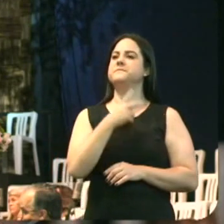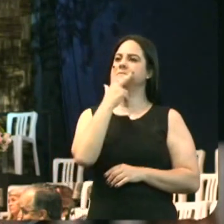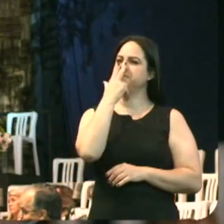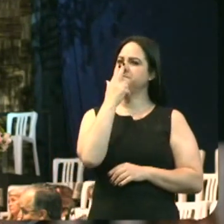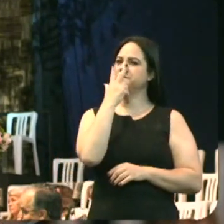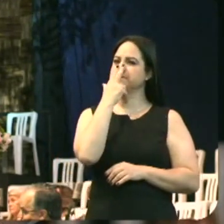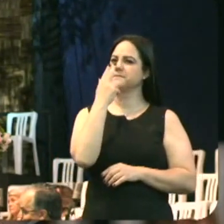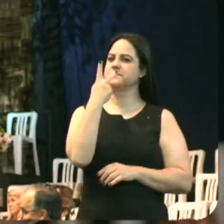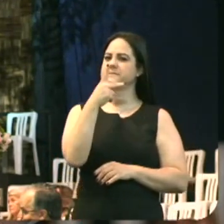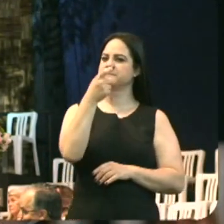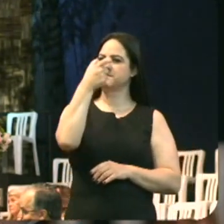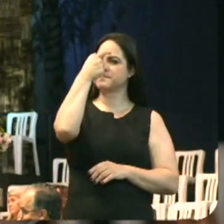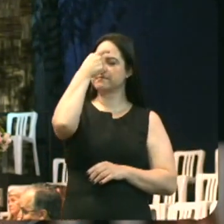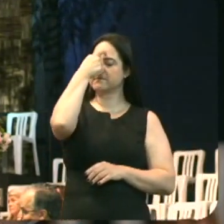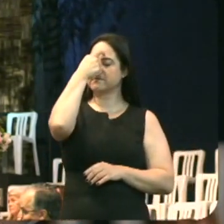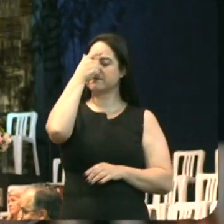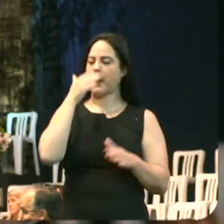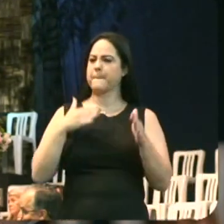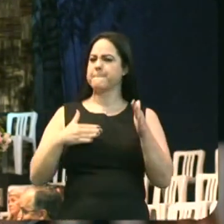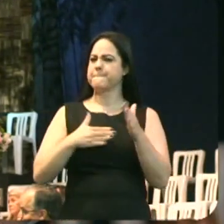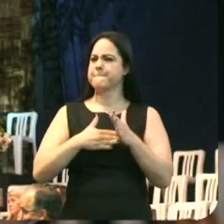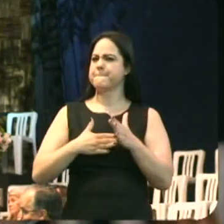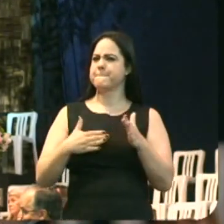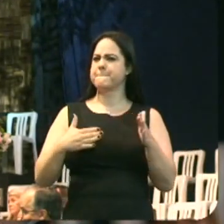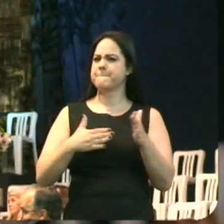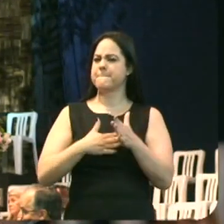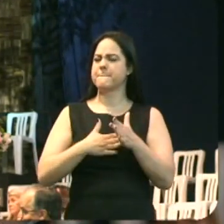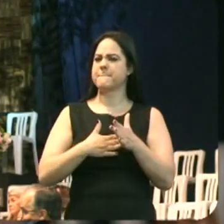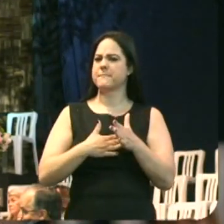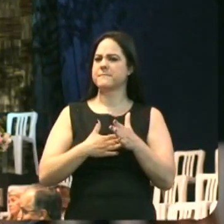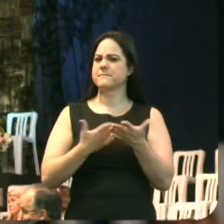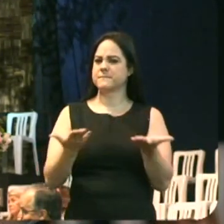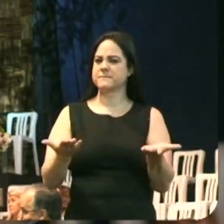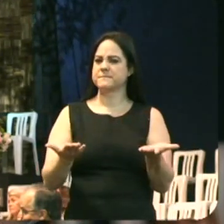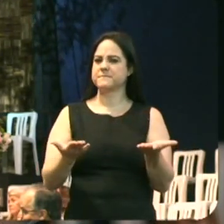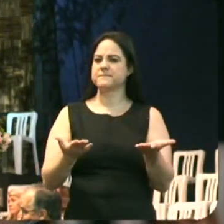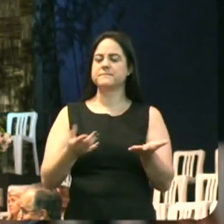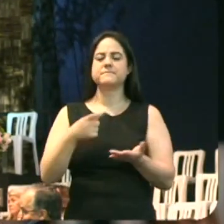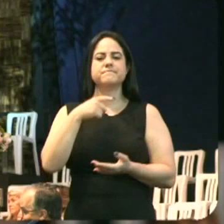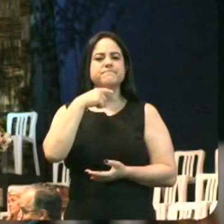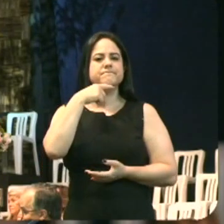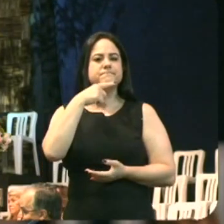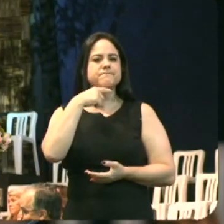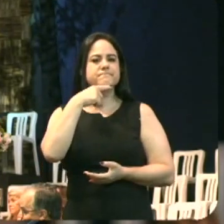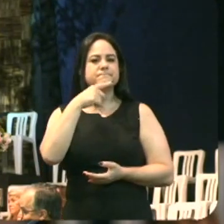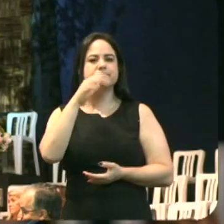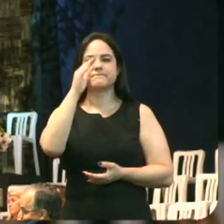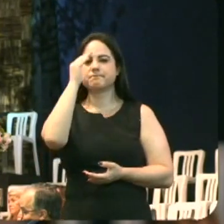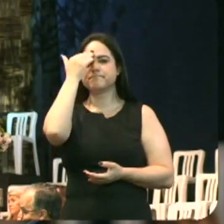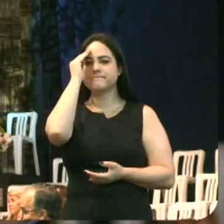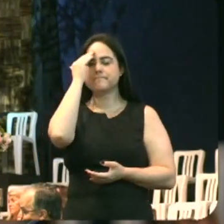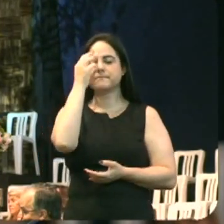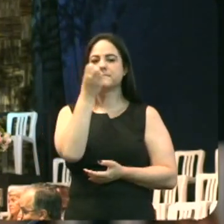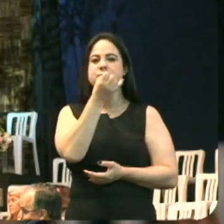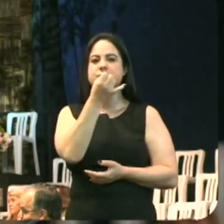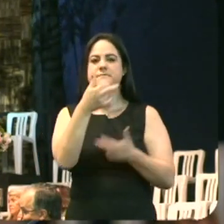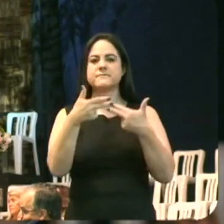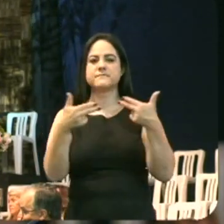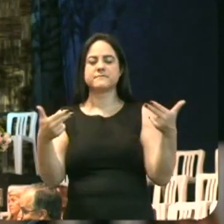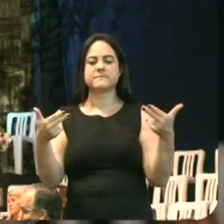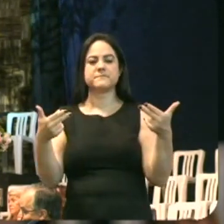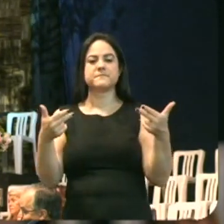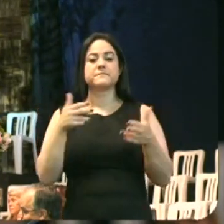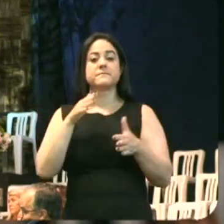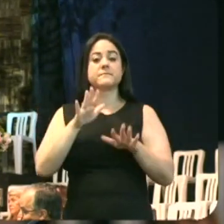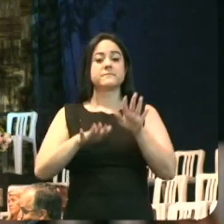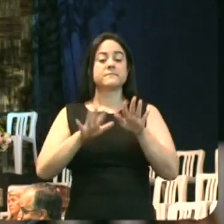parece que a sua mente está bloqueada, e você não consegue entender determinadas coisas, e